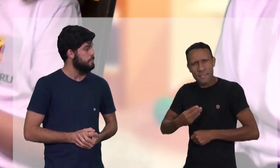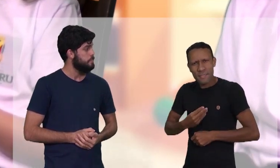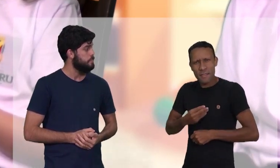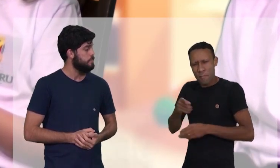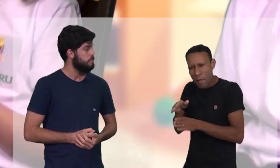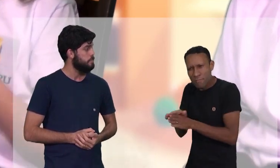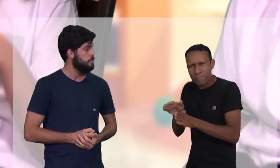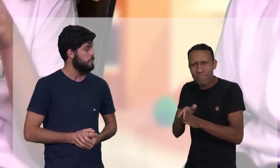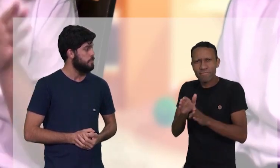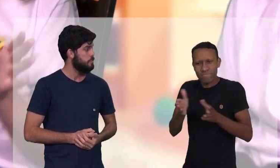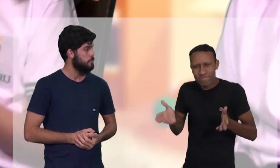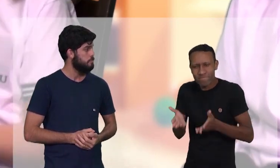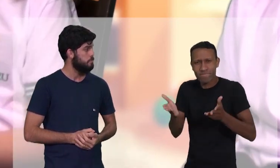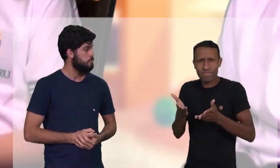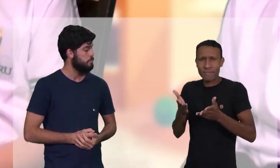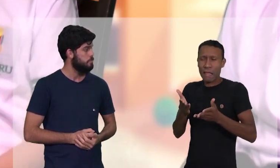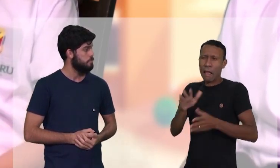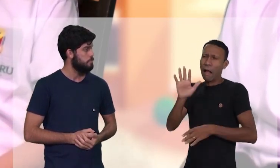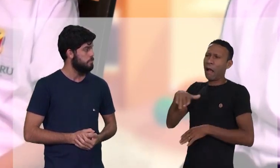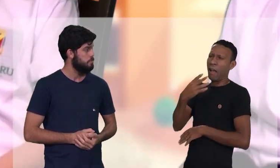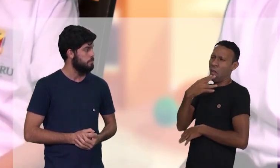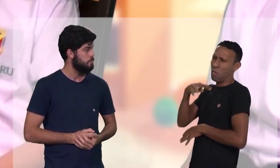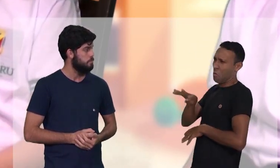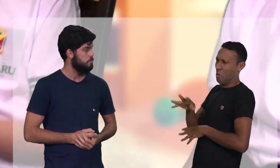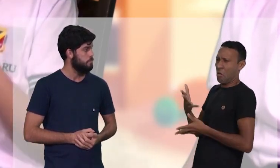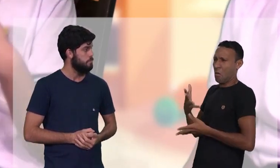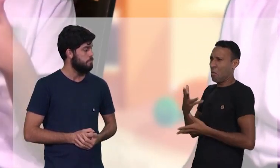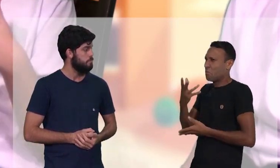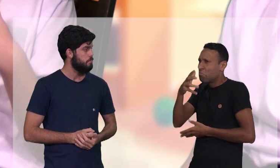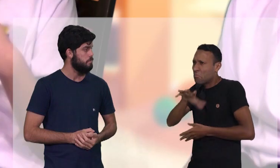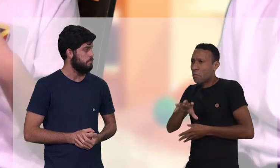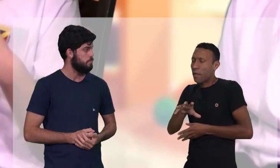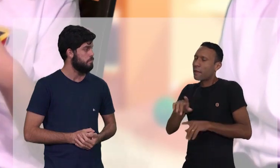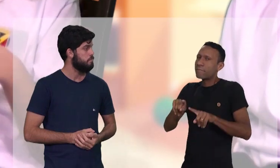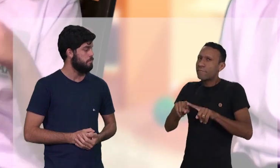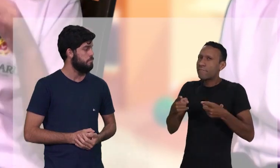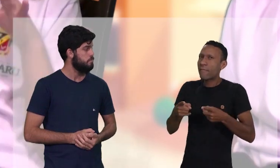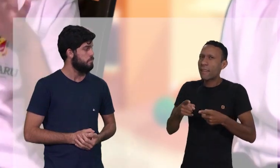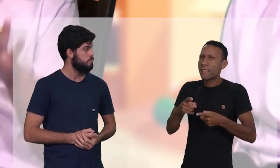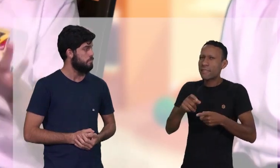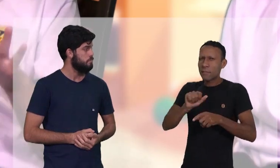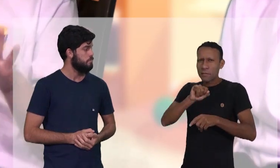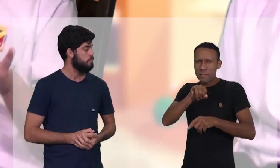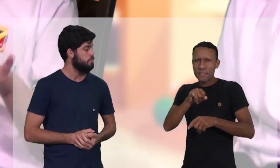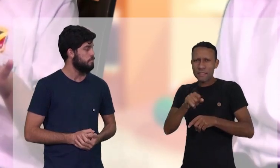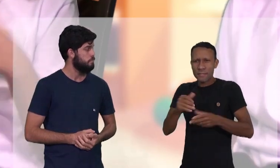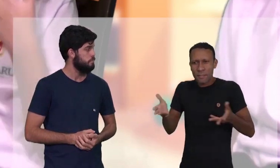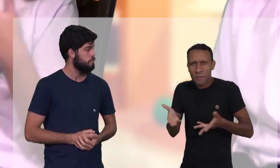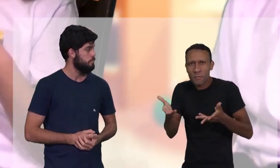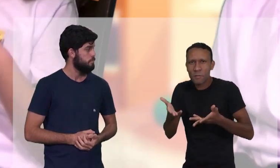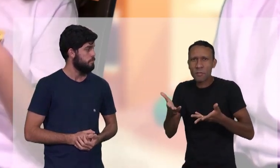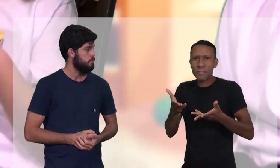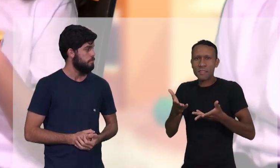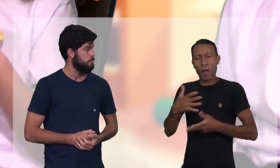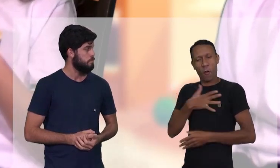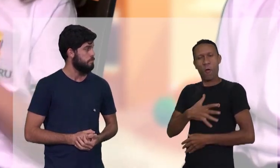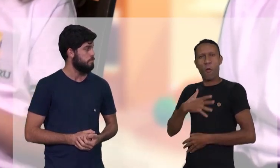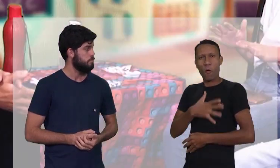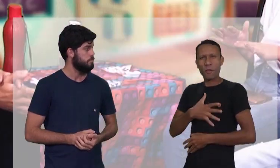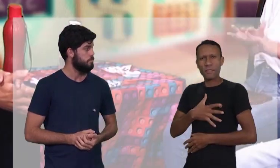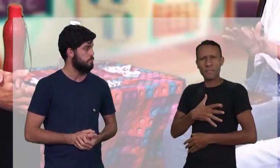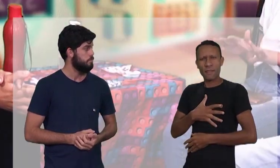jogar lá dizendo, ah, eu não gosto disso, mas se você dizer que não gosta daquilo e ao